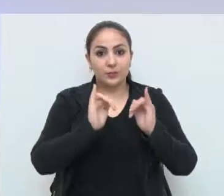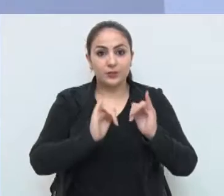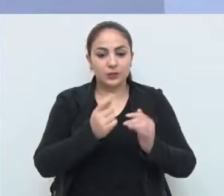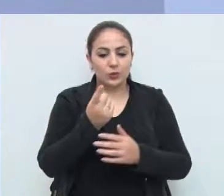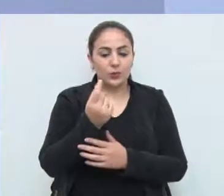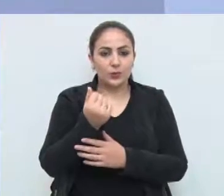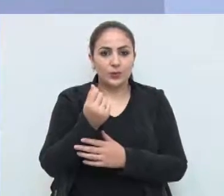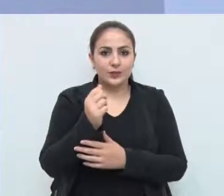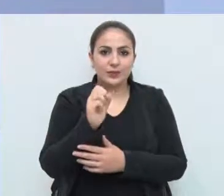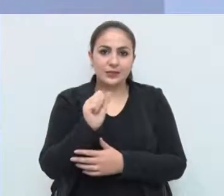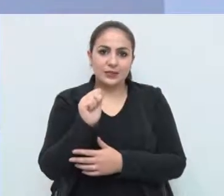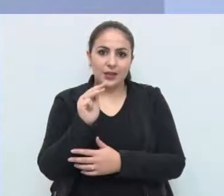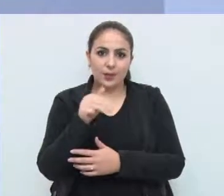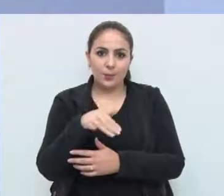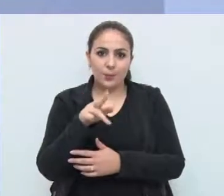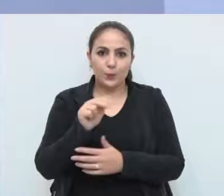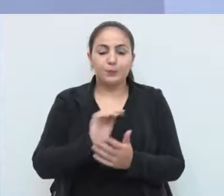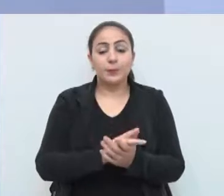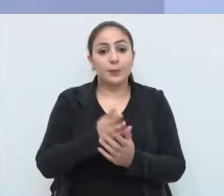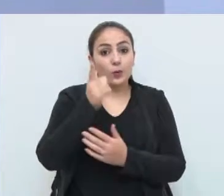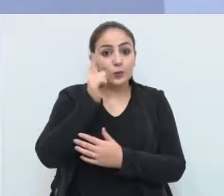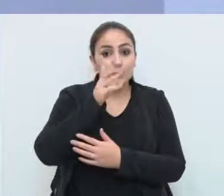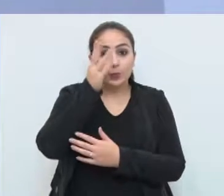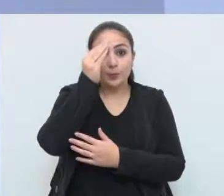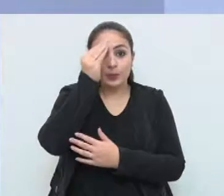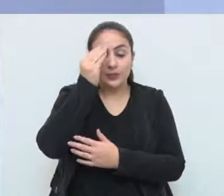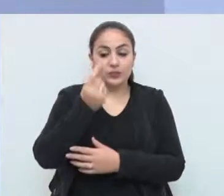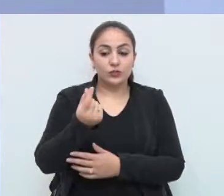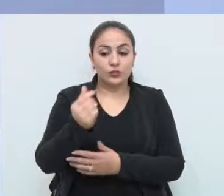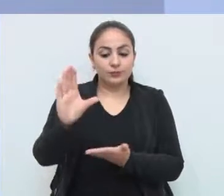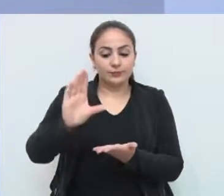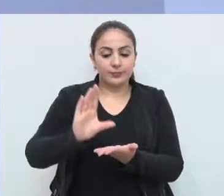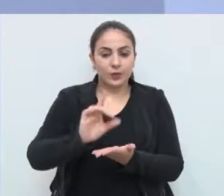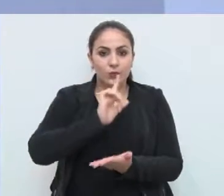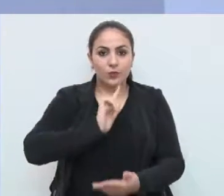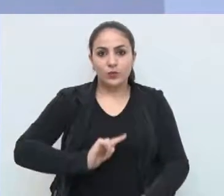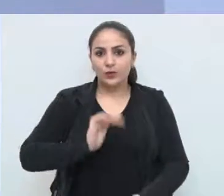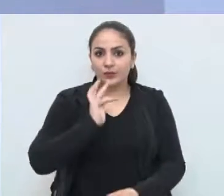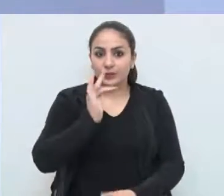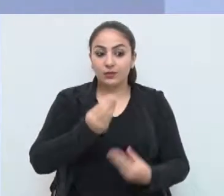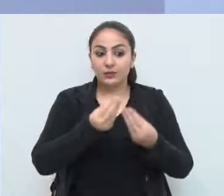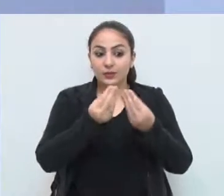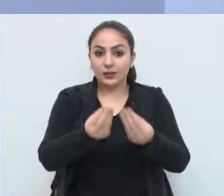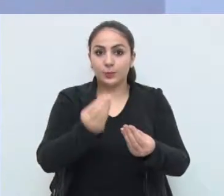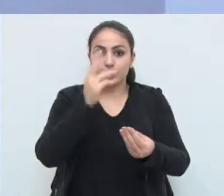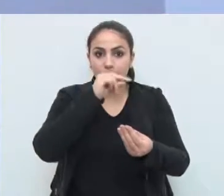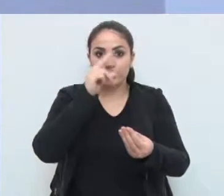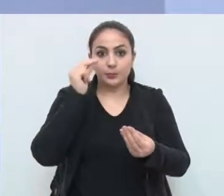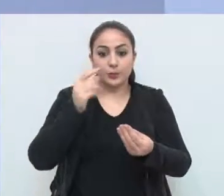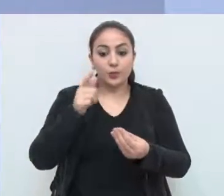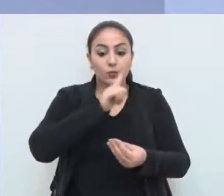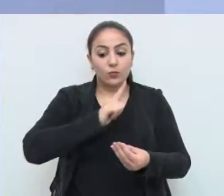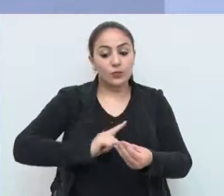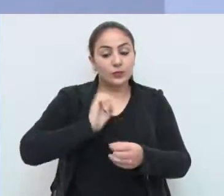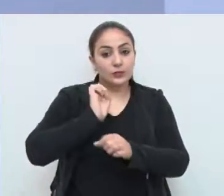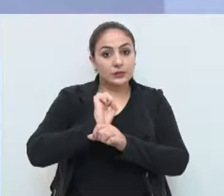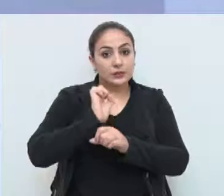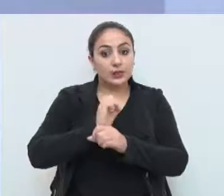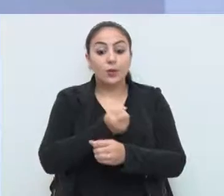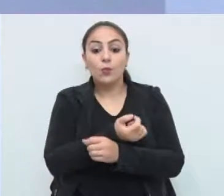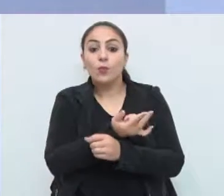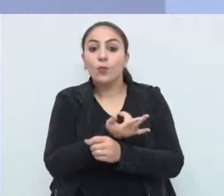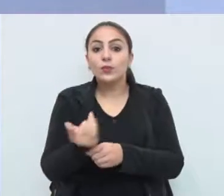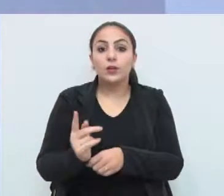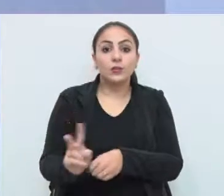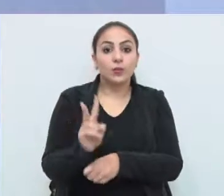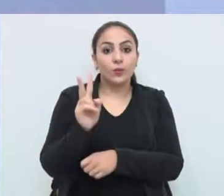SAMU. Para compreender dos recursos que vêm do governo federal e que são repassados ao município pelo governo do estado, a quantidade desses